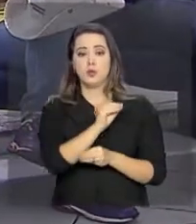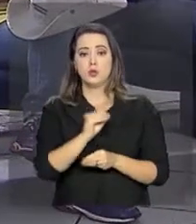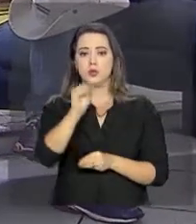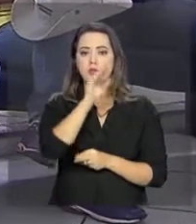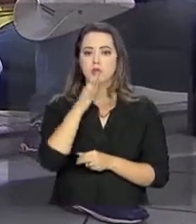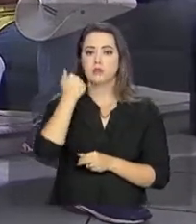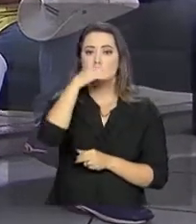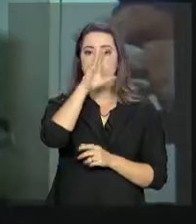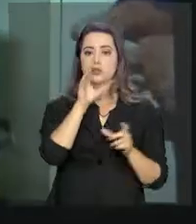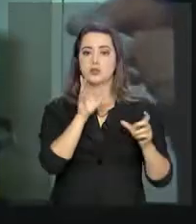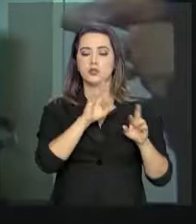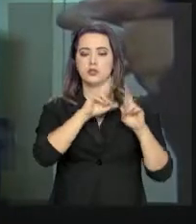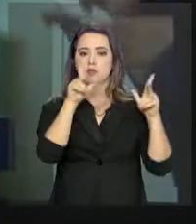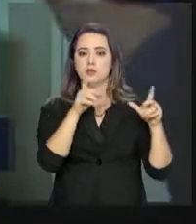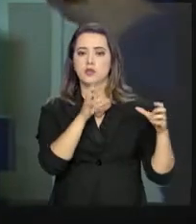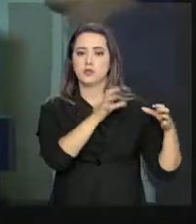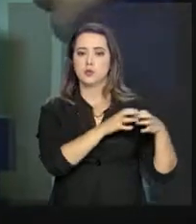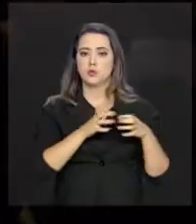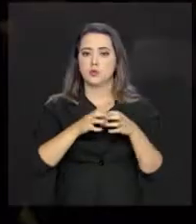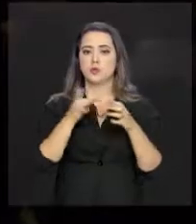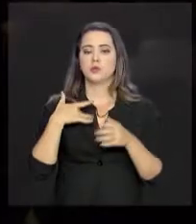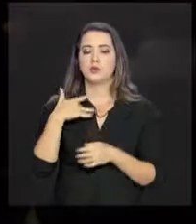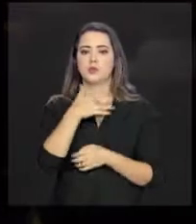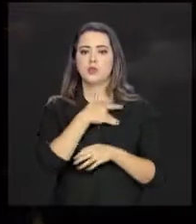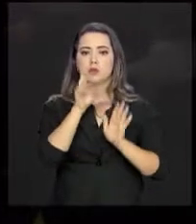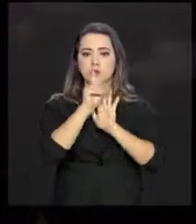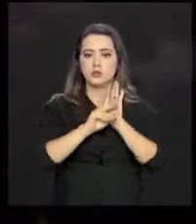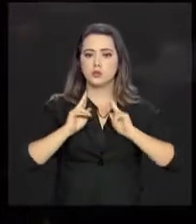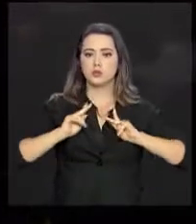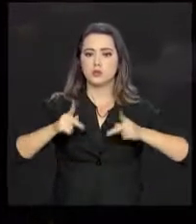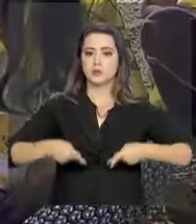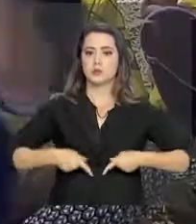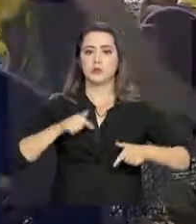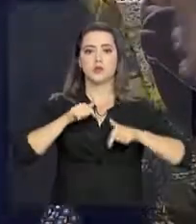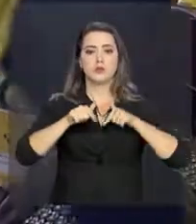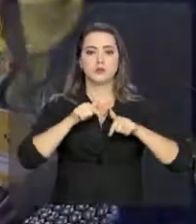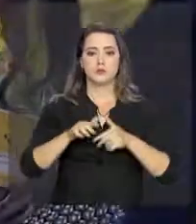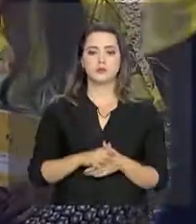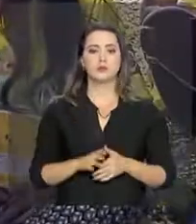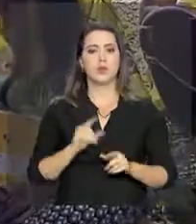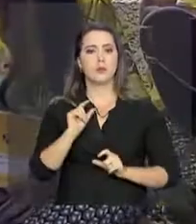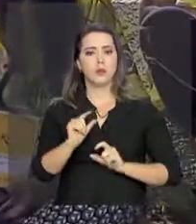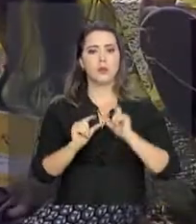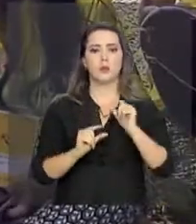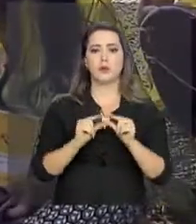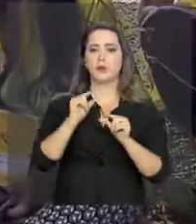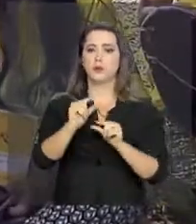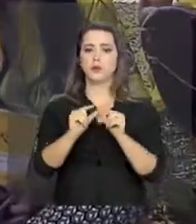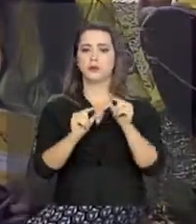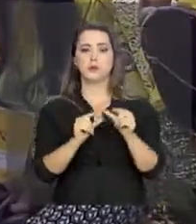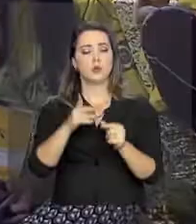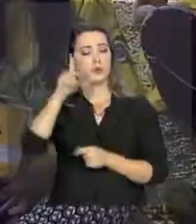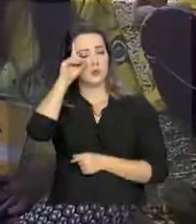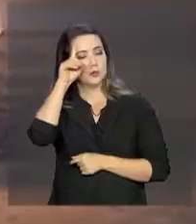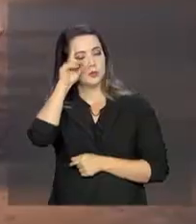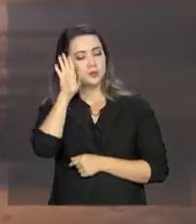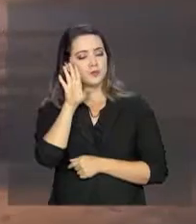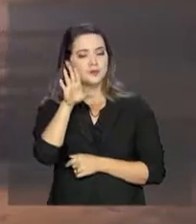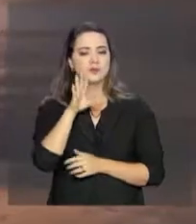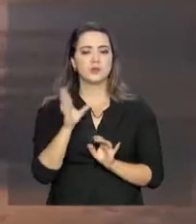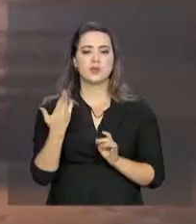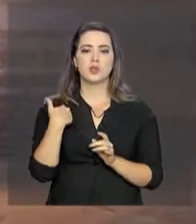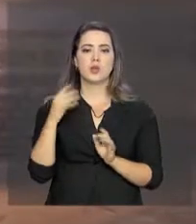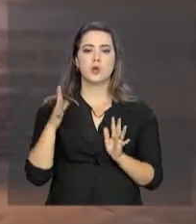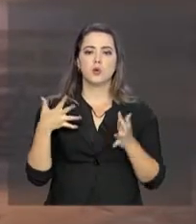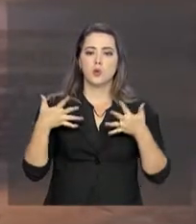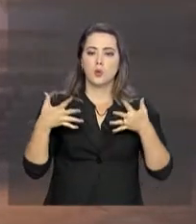mais diversas áreas, como saúde, direitos humanos e trabalho. Aos poucos, a rotina desses estudantes se